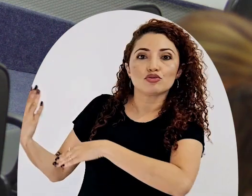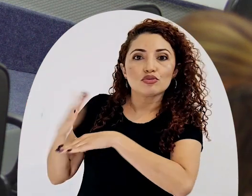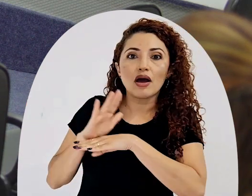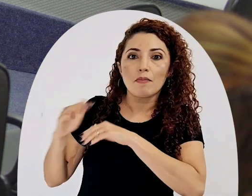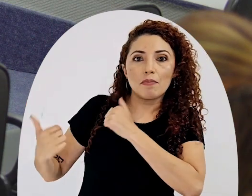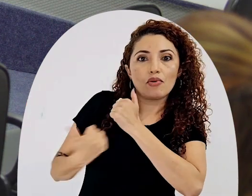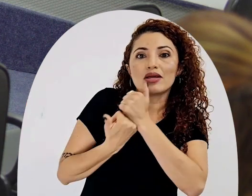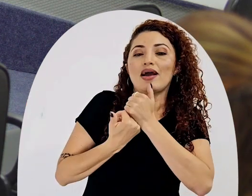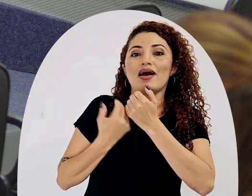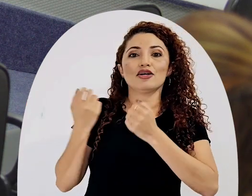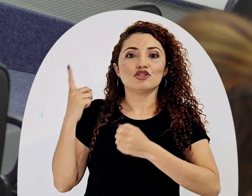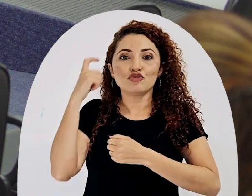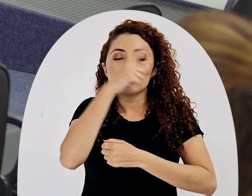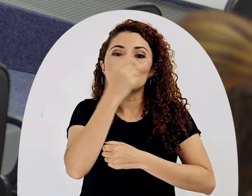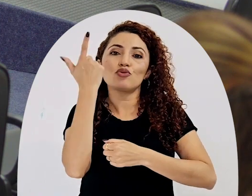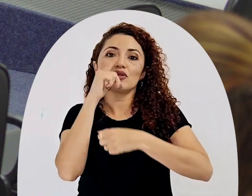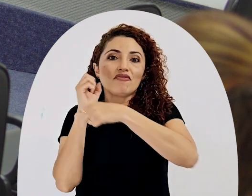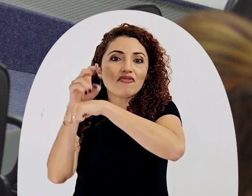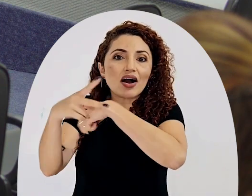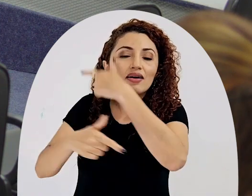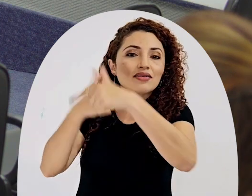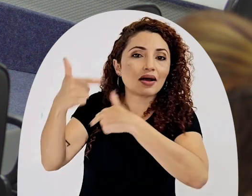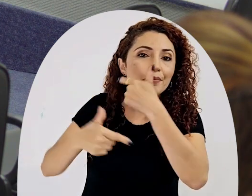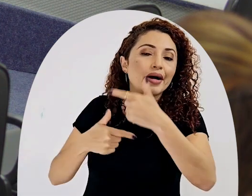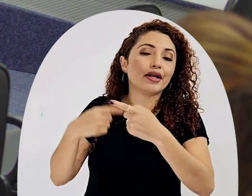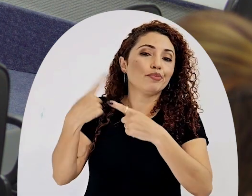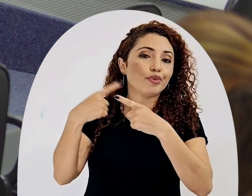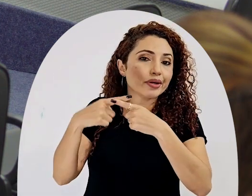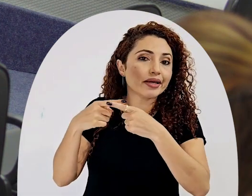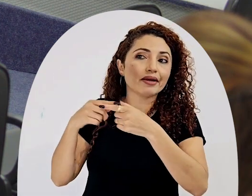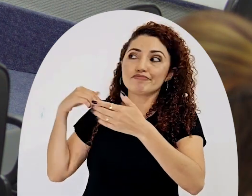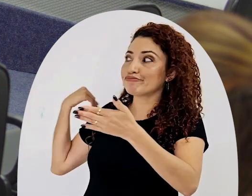contexto histórico. Então, quando estamos pensando